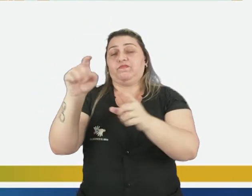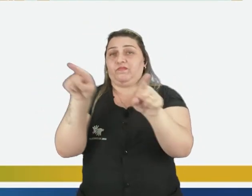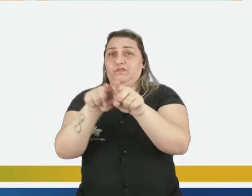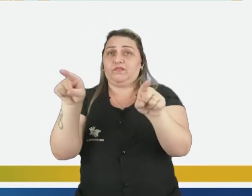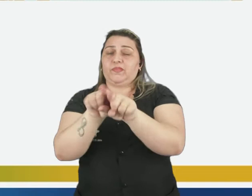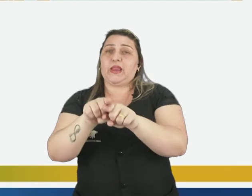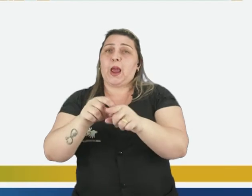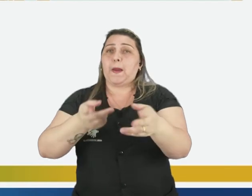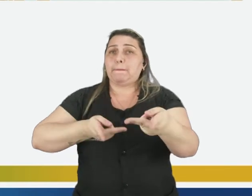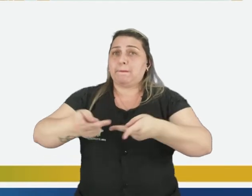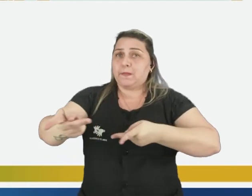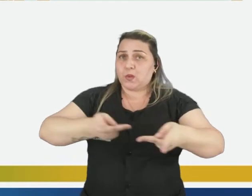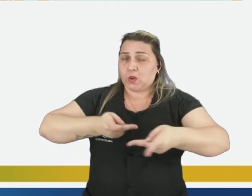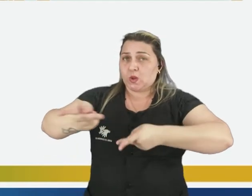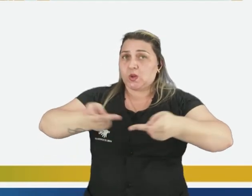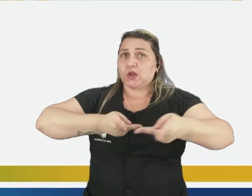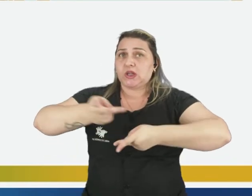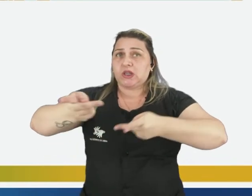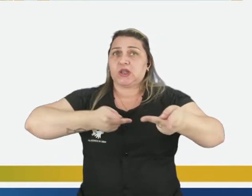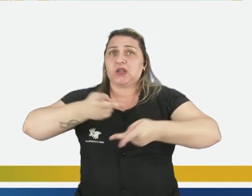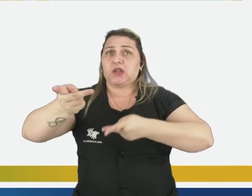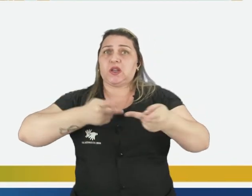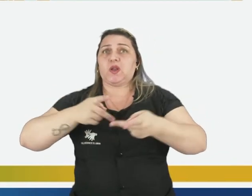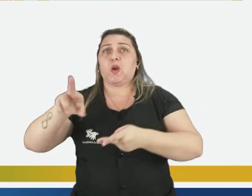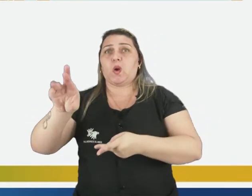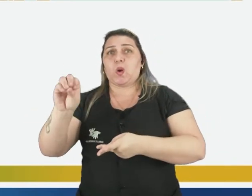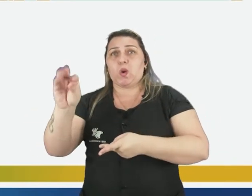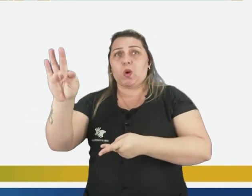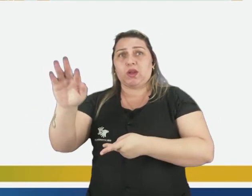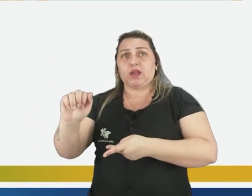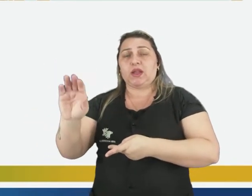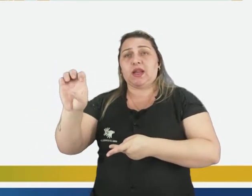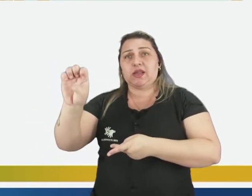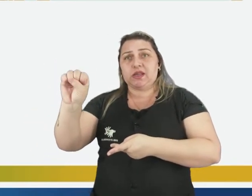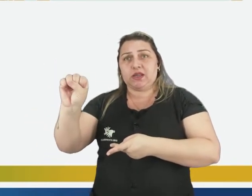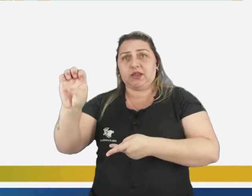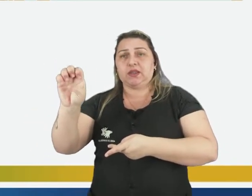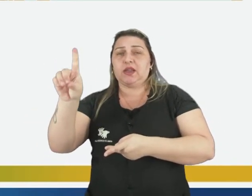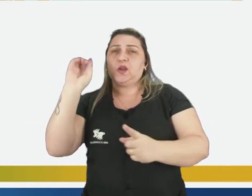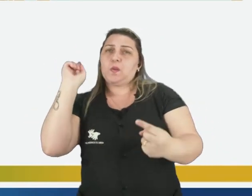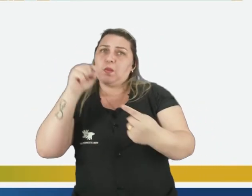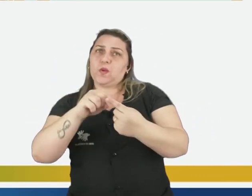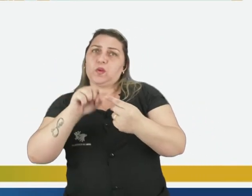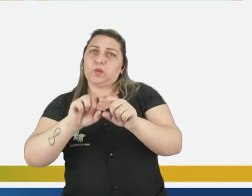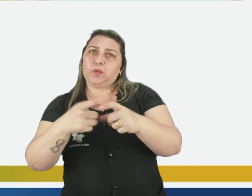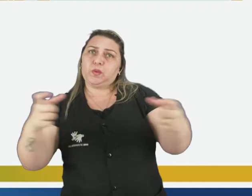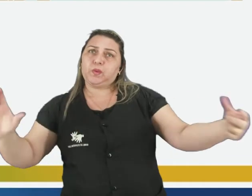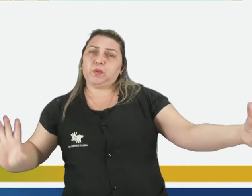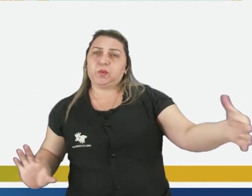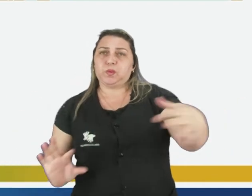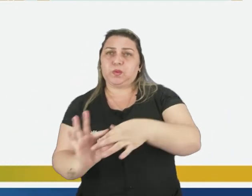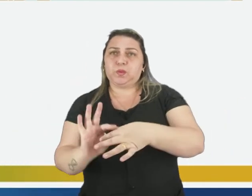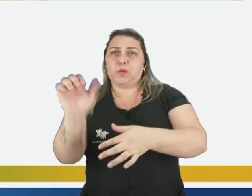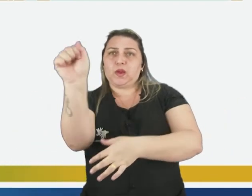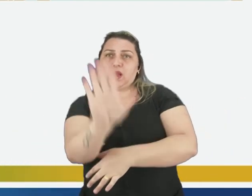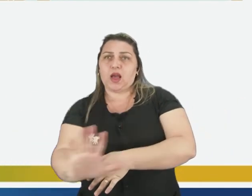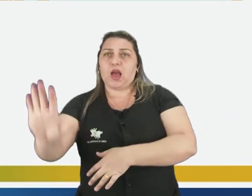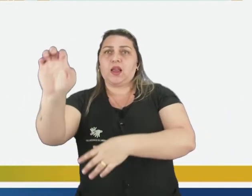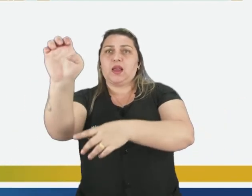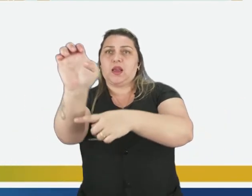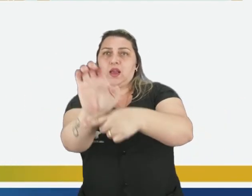com um projeto ambicioso chamado de Rota da Seda, que visa ampliar a interligação entre Ásia e